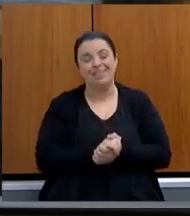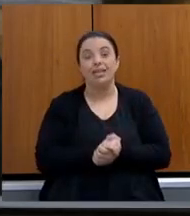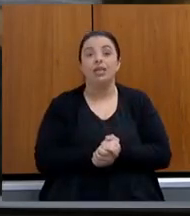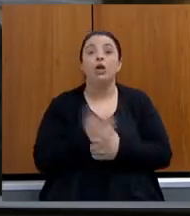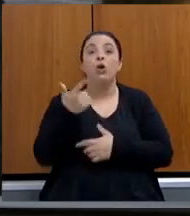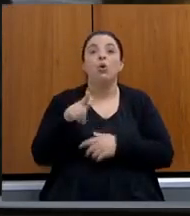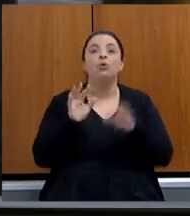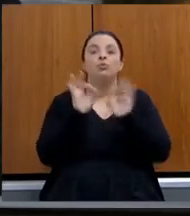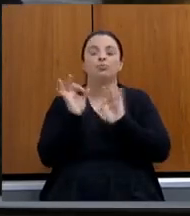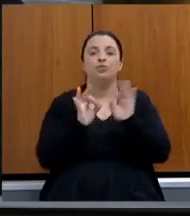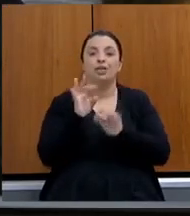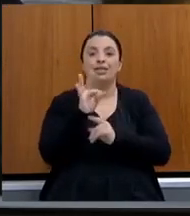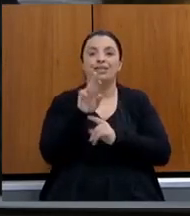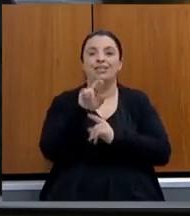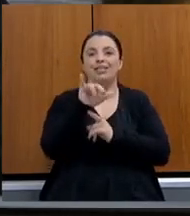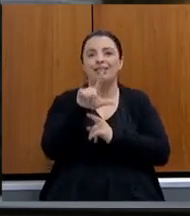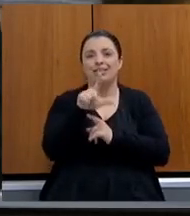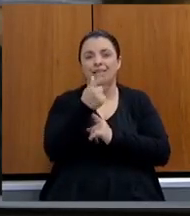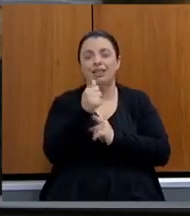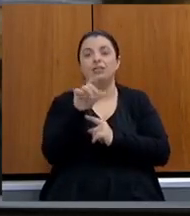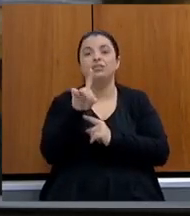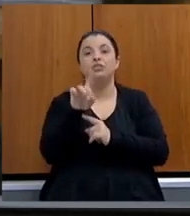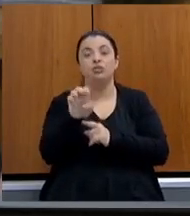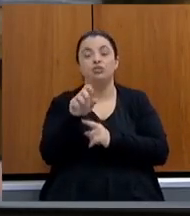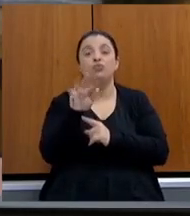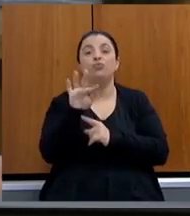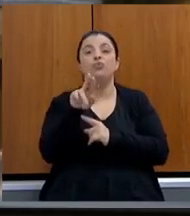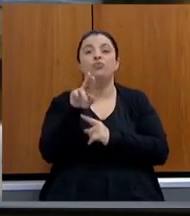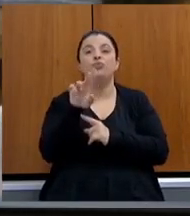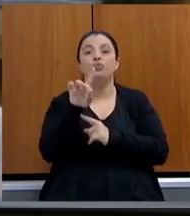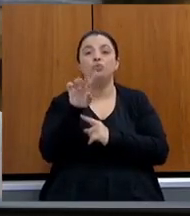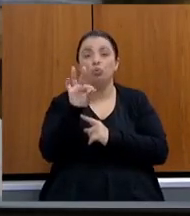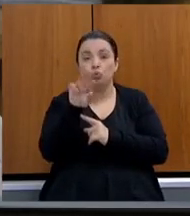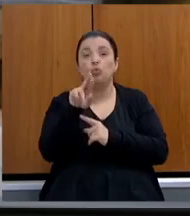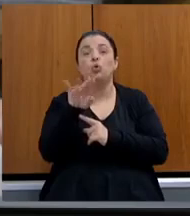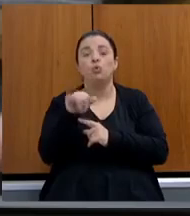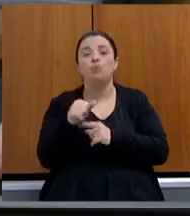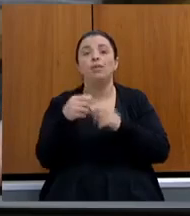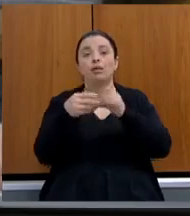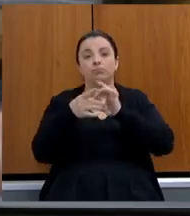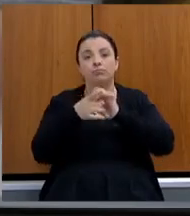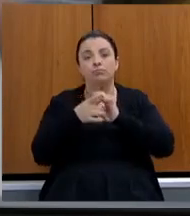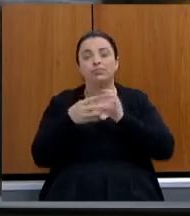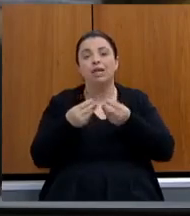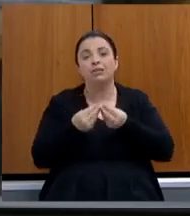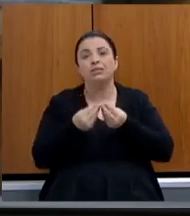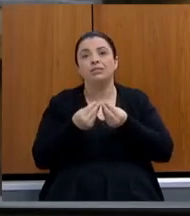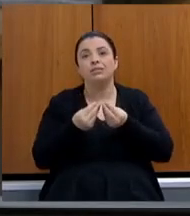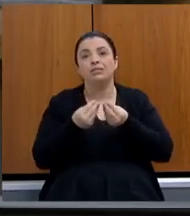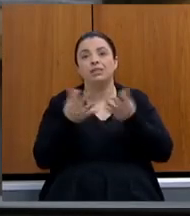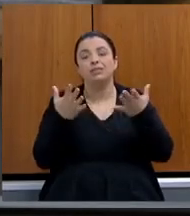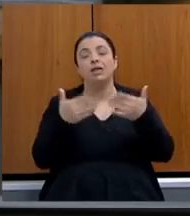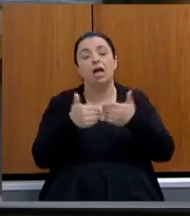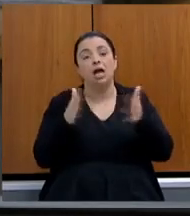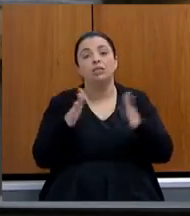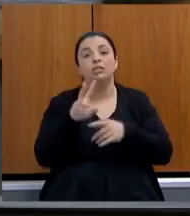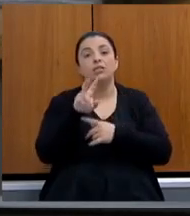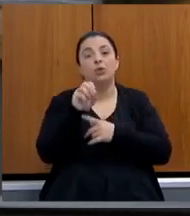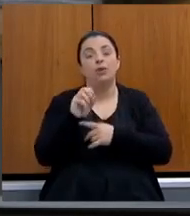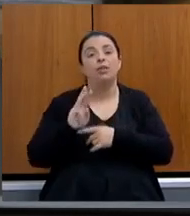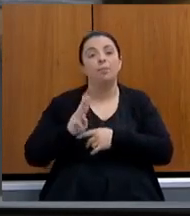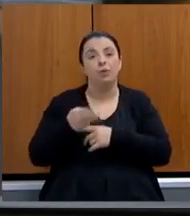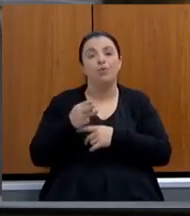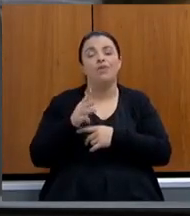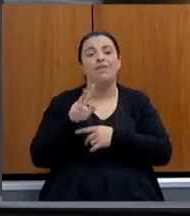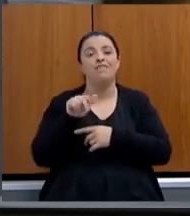futuro nós estamos lançando as 40 mil vagas é o processo de inscrição já tô com o processo de